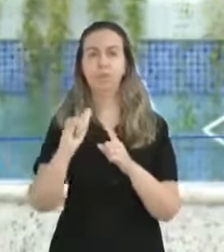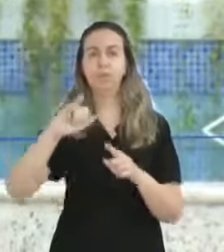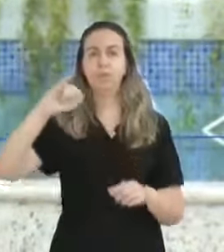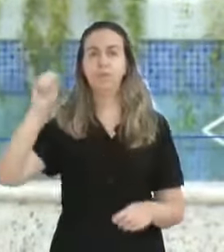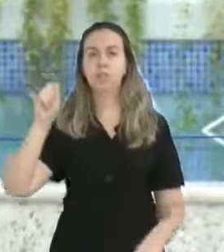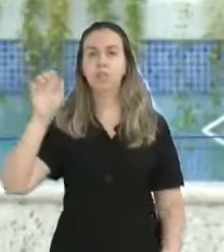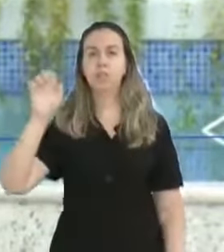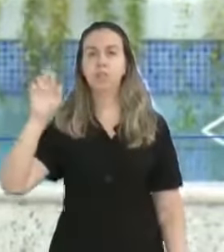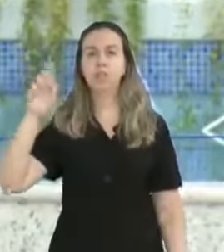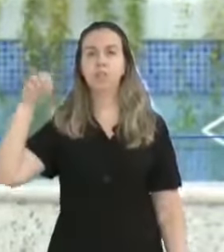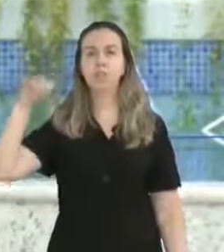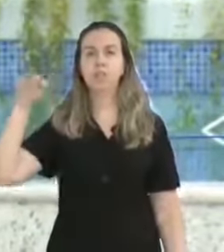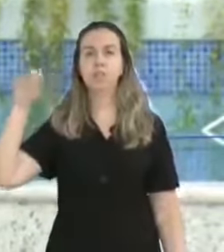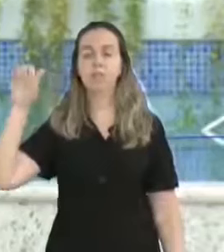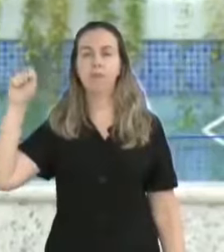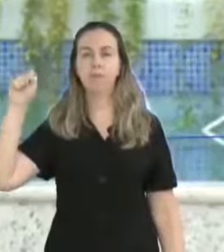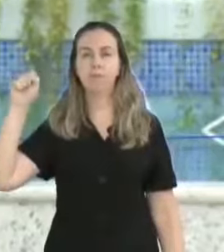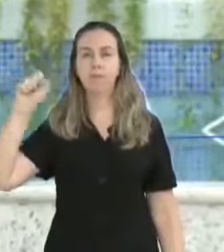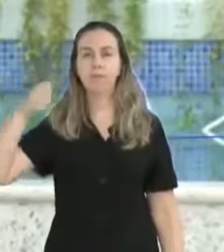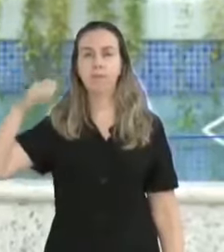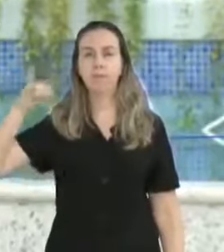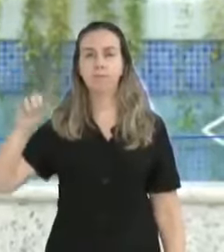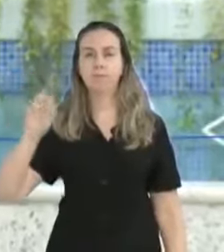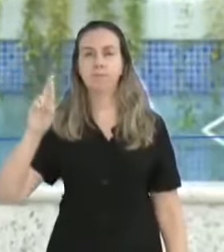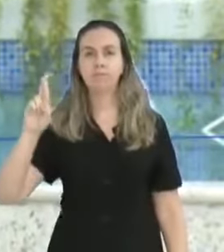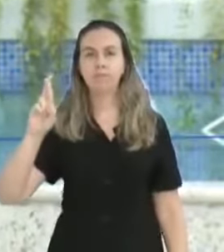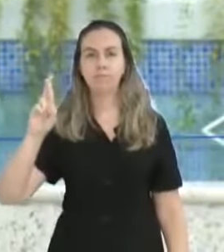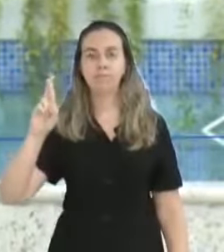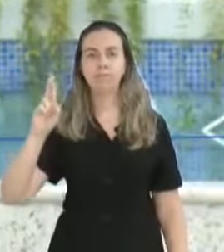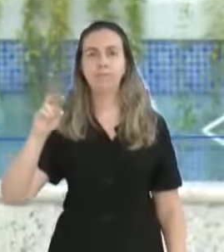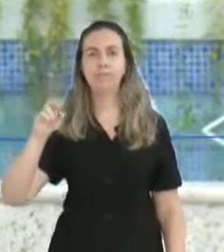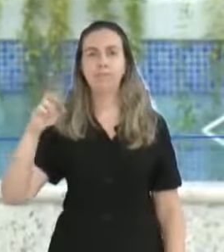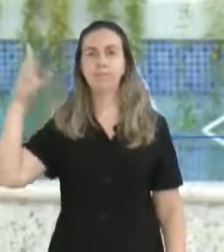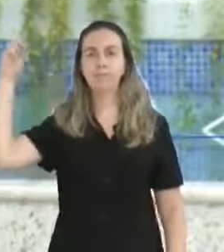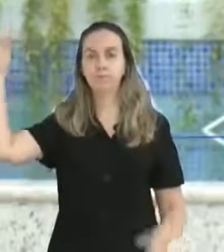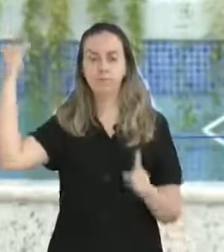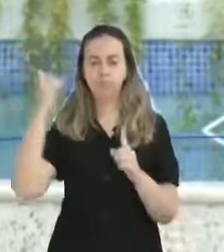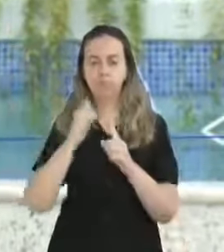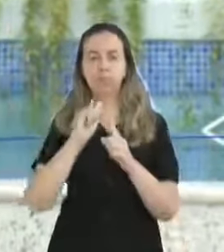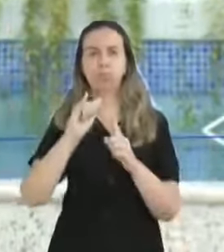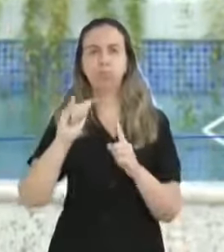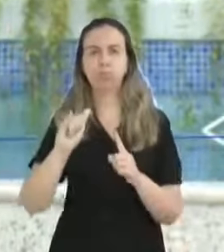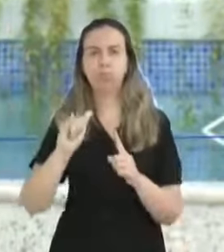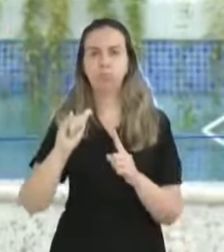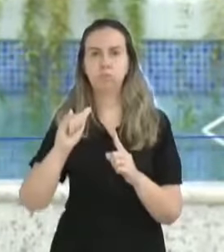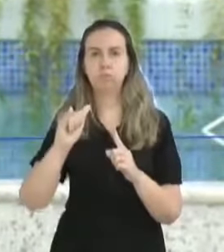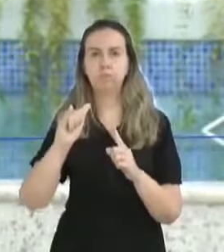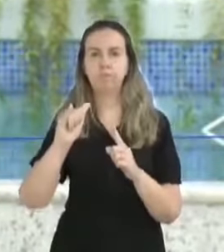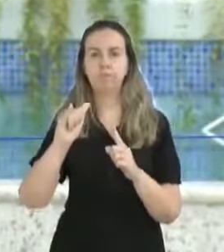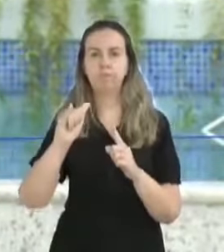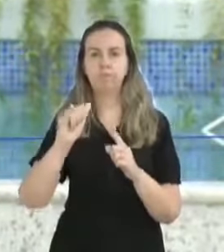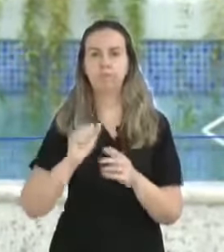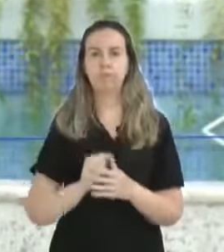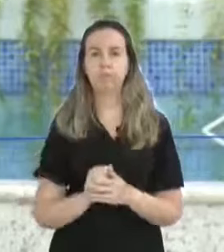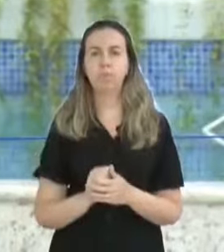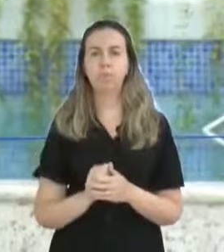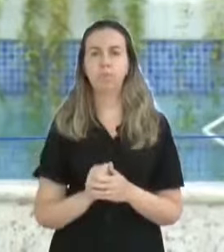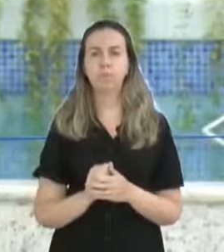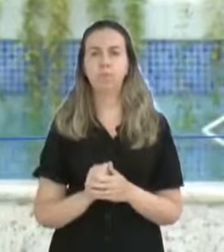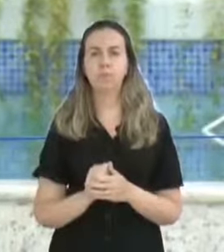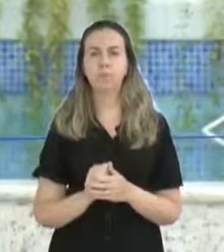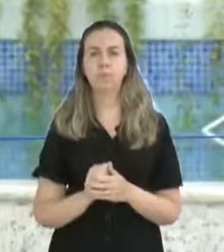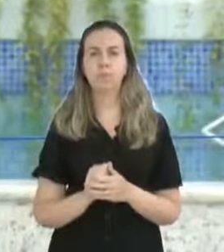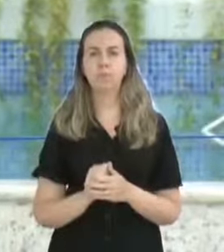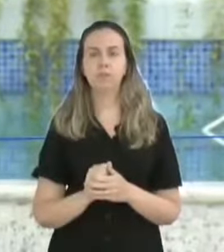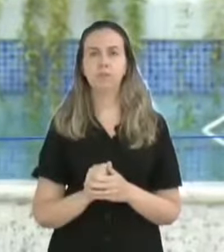que foi levantado por Deus, escolhido desde o ventre da sua mãe,